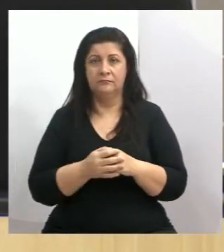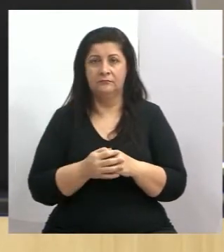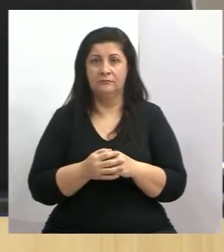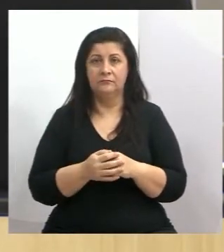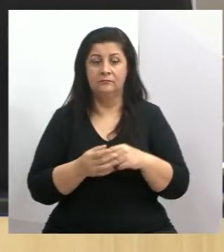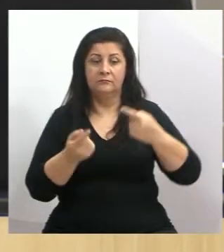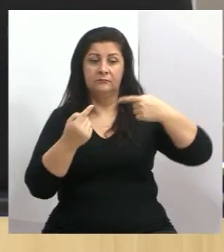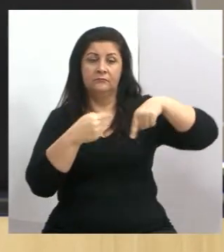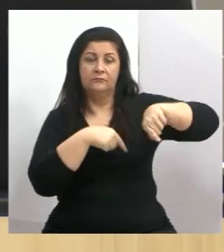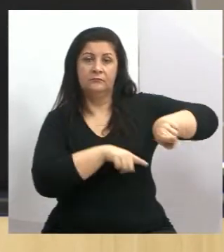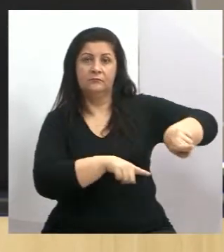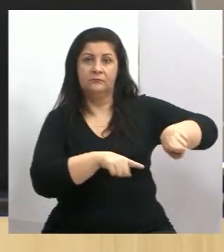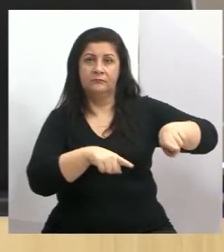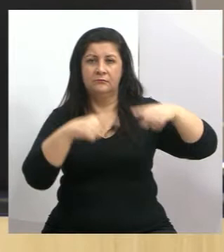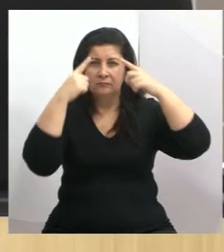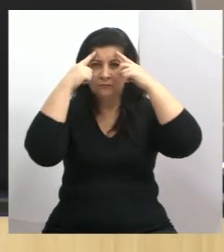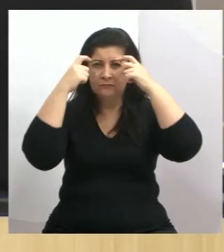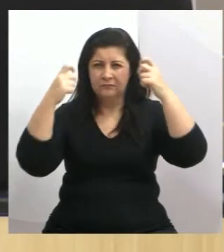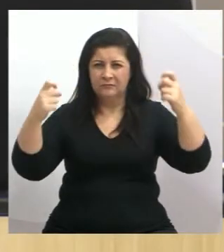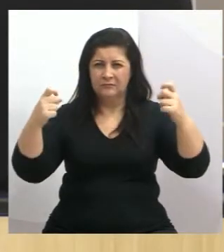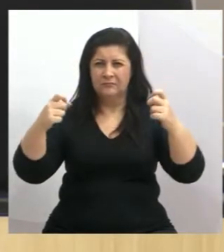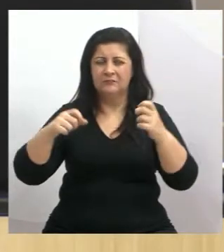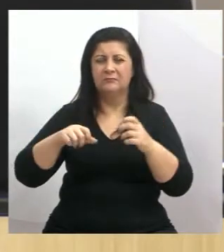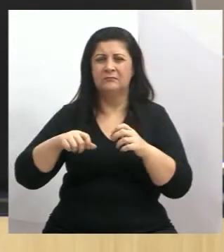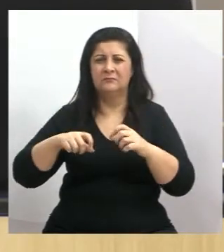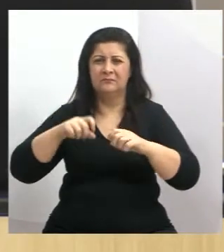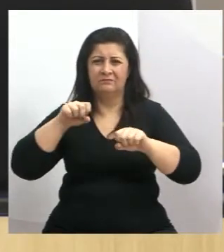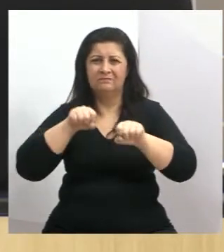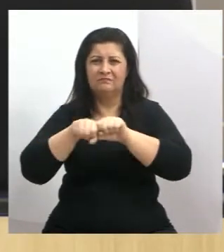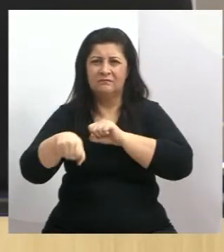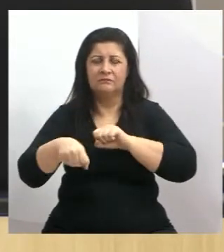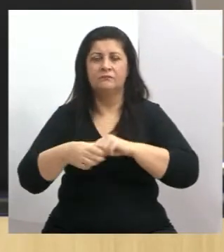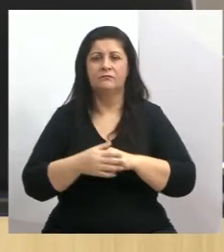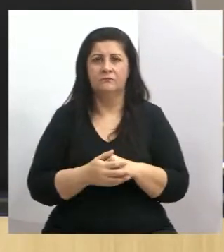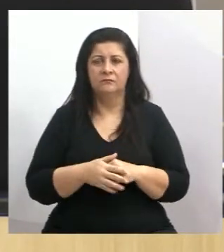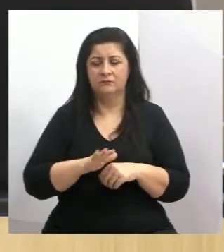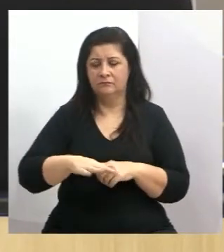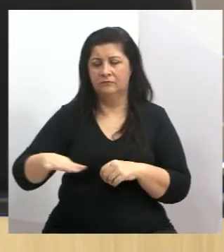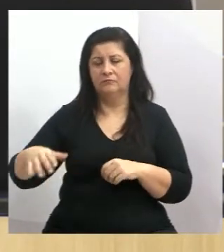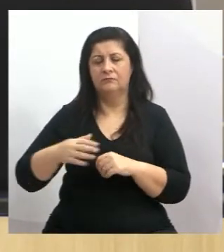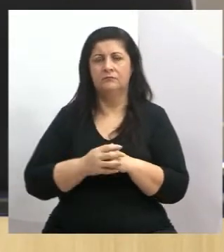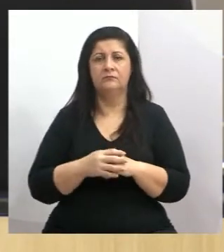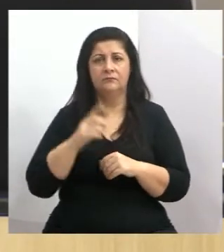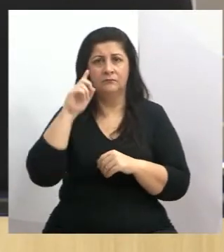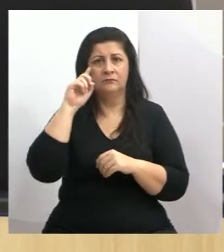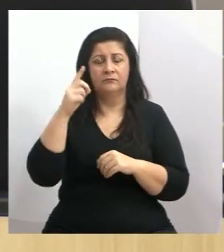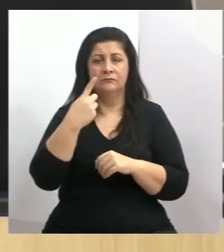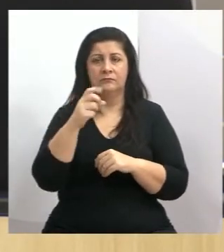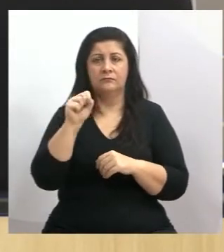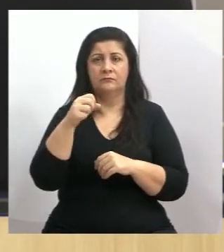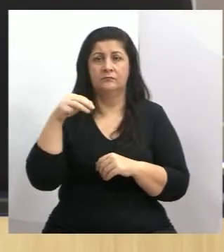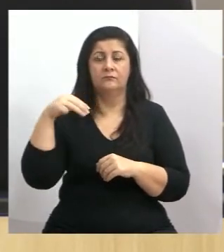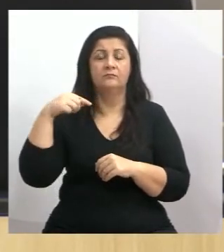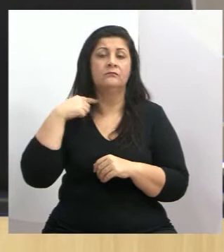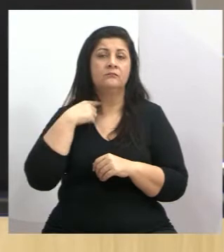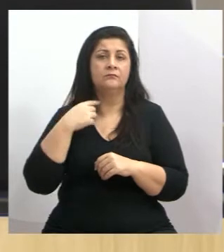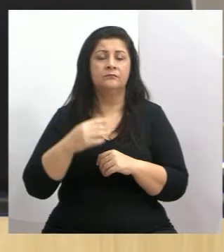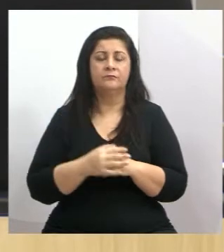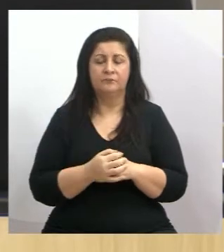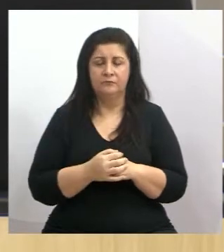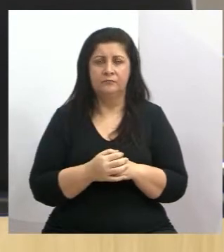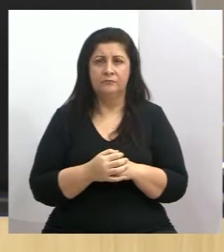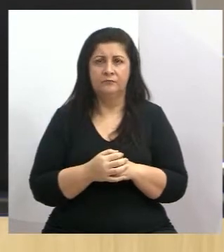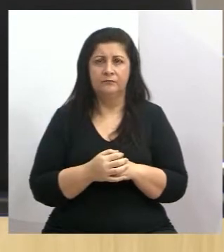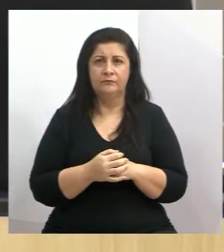combate ao abuso e exploração sexual infantil 18 de Maio diante da grande importância dessa data que registra o